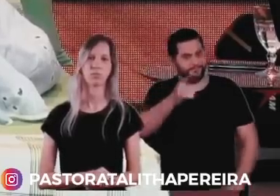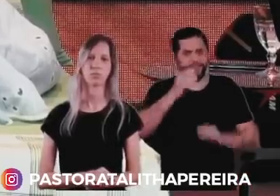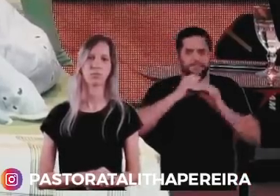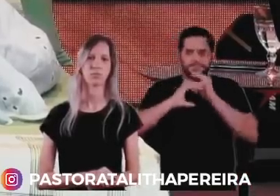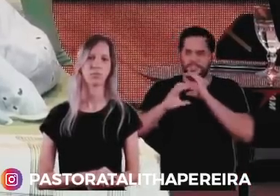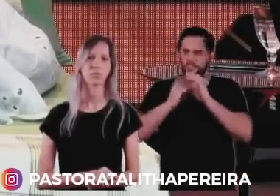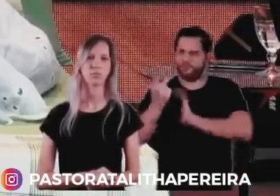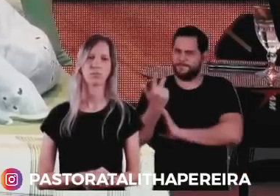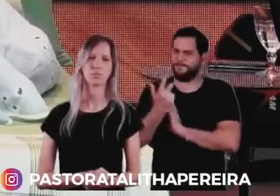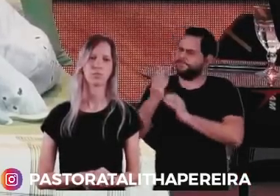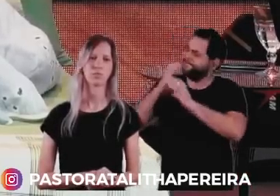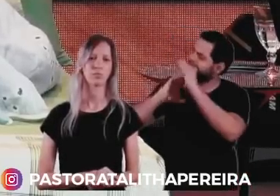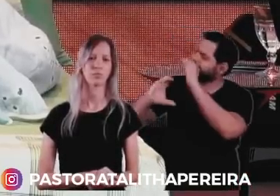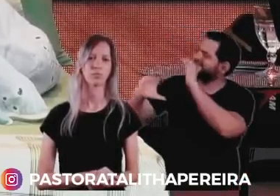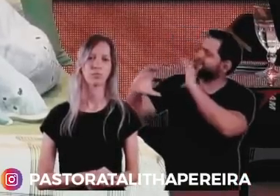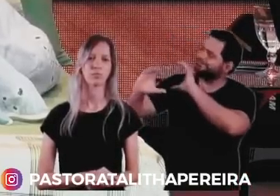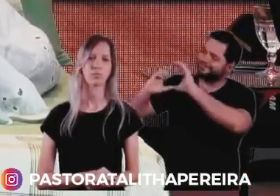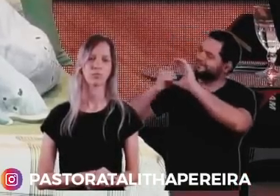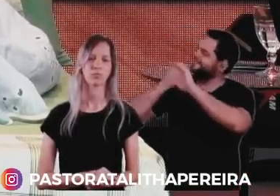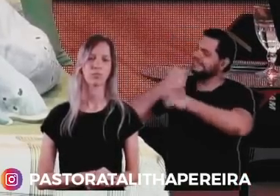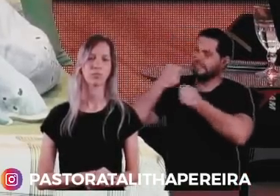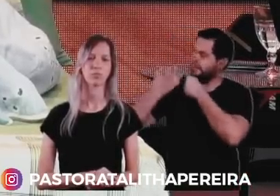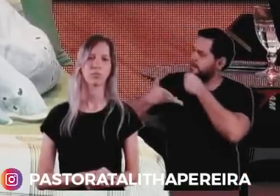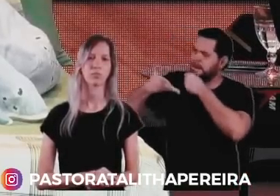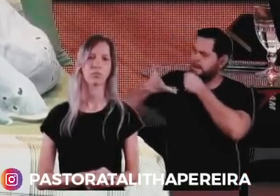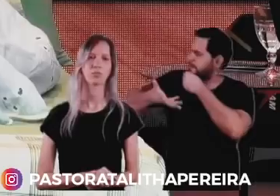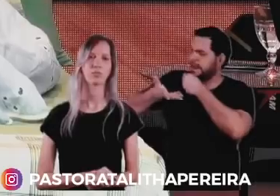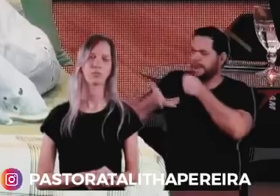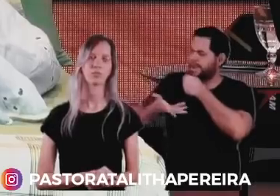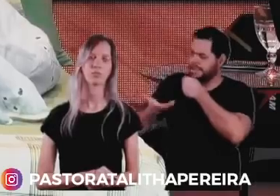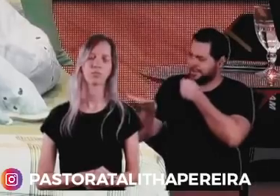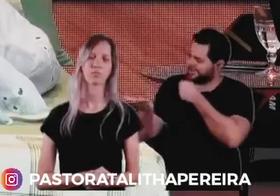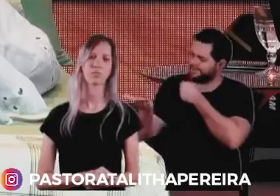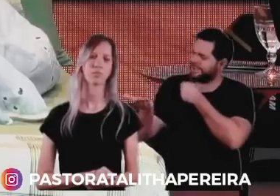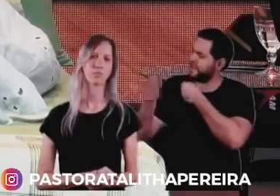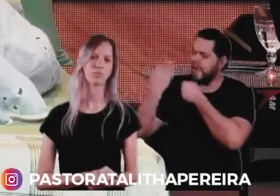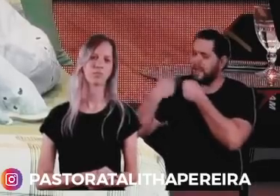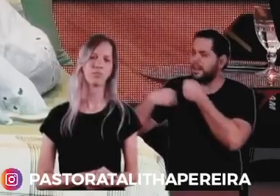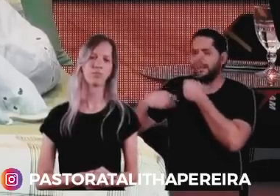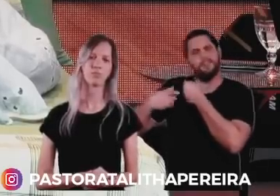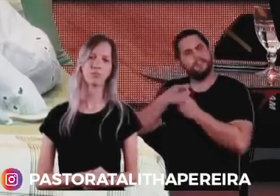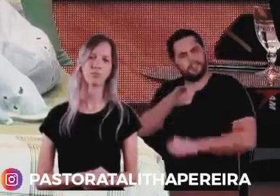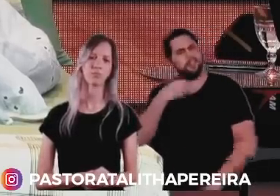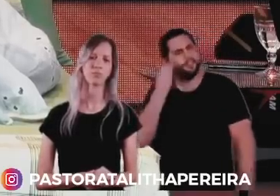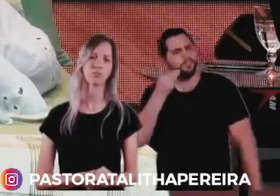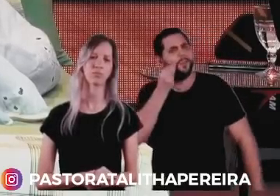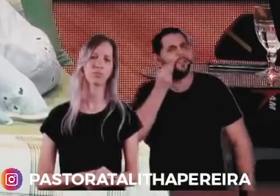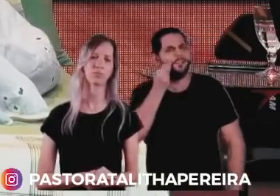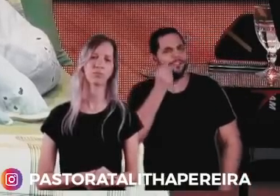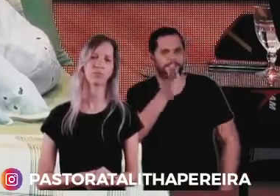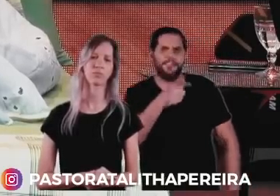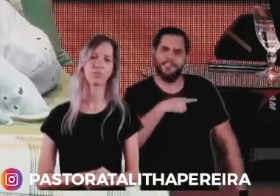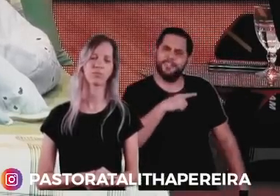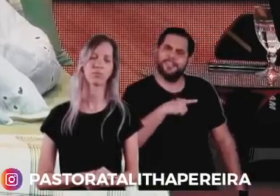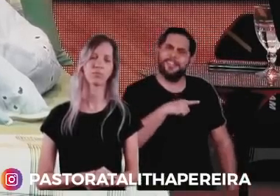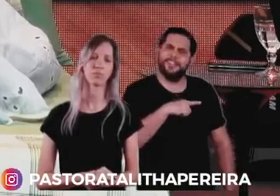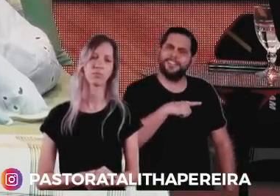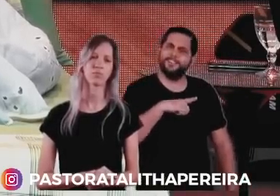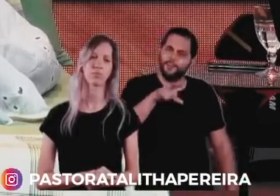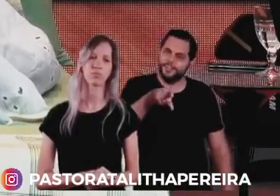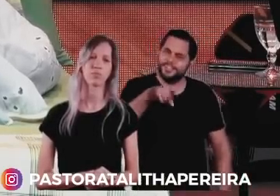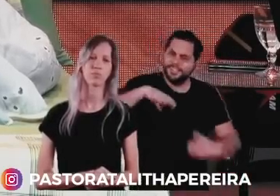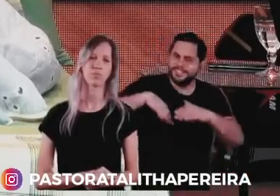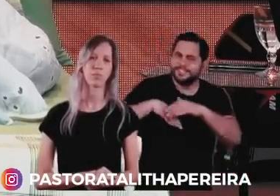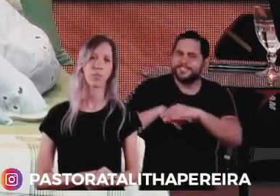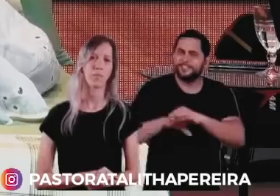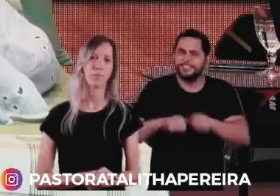para o outro embaixo dos lençóis? Será que tem essa experiência em alguém que está nos vendo, de estar embaixo dos